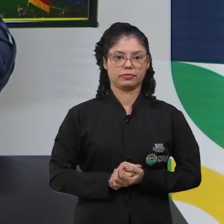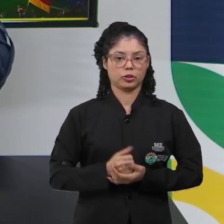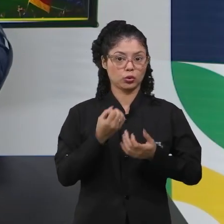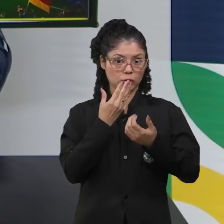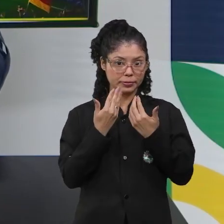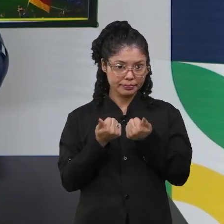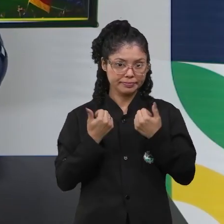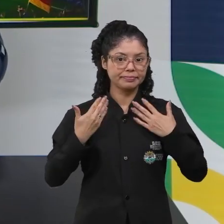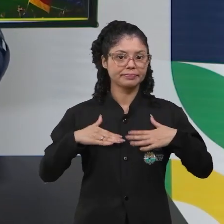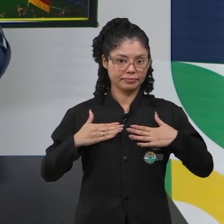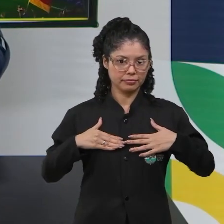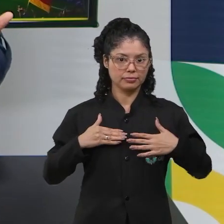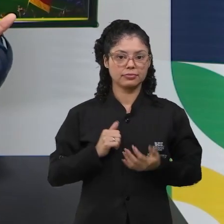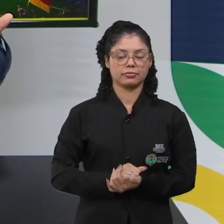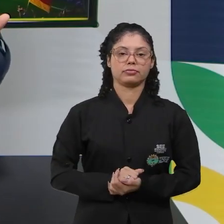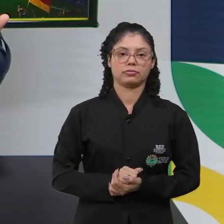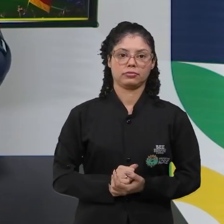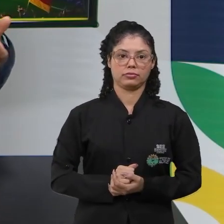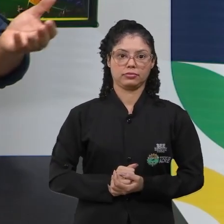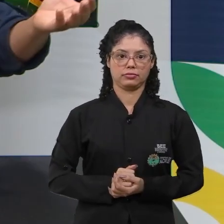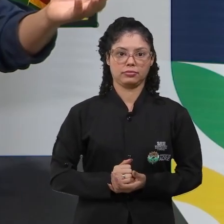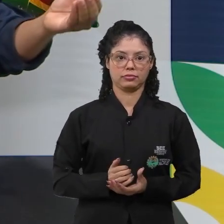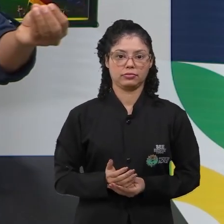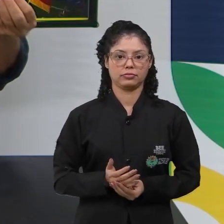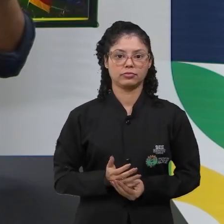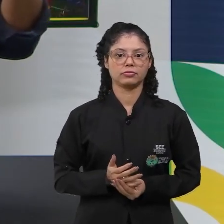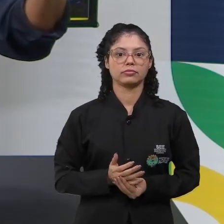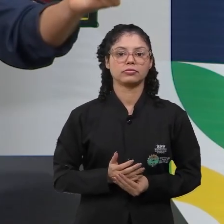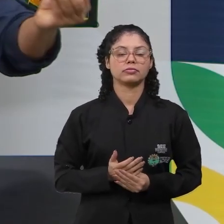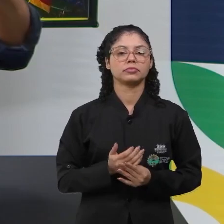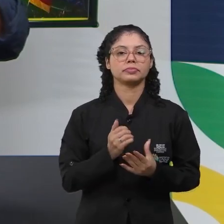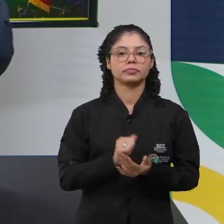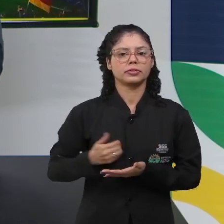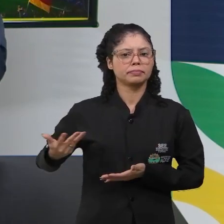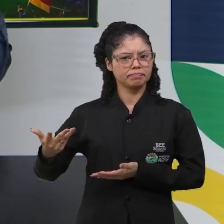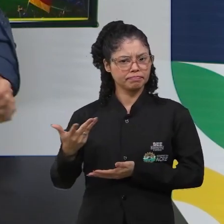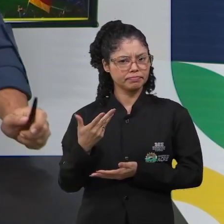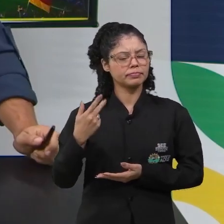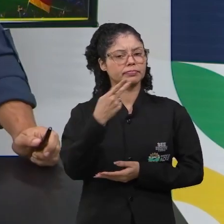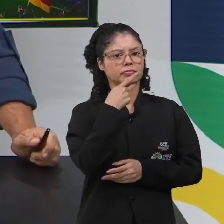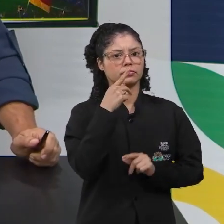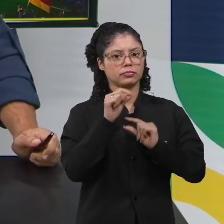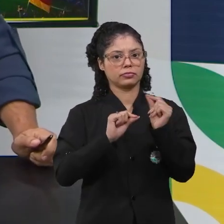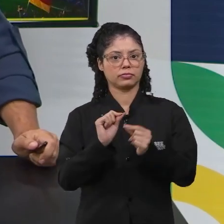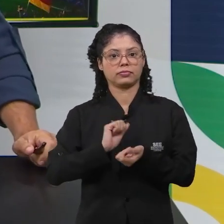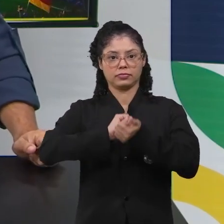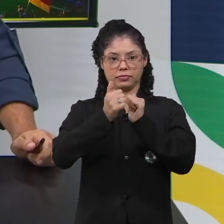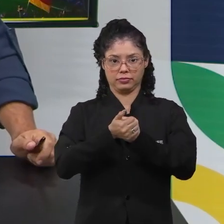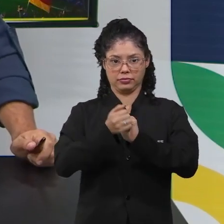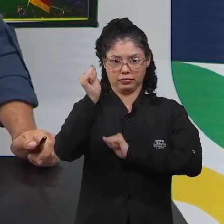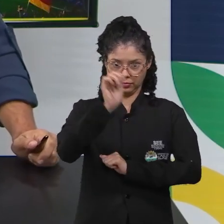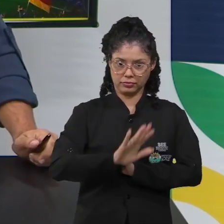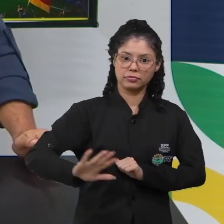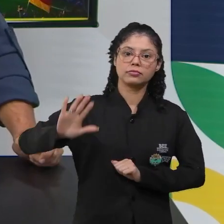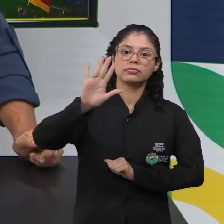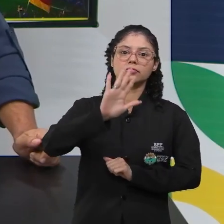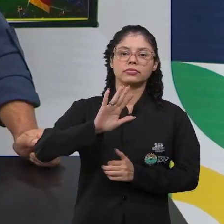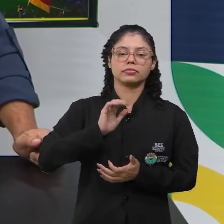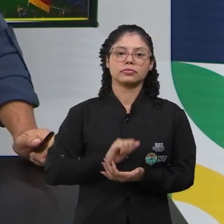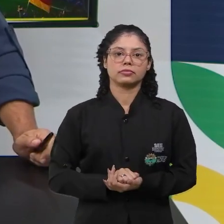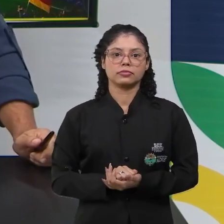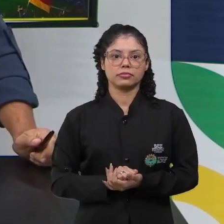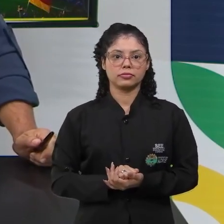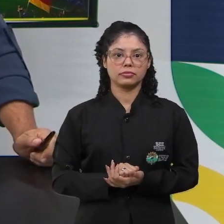Tranquilo? Ah, professor, a gente vai falar de quê então? Uma coisa básica de tipo, evento esportivo internacional